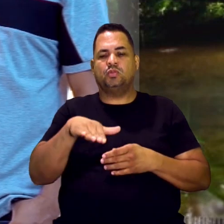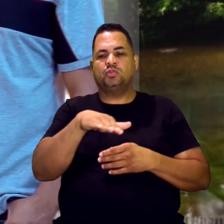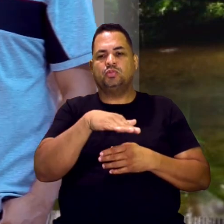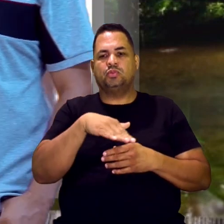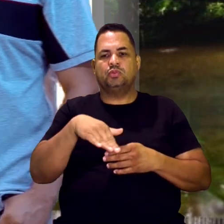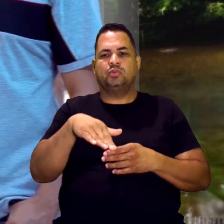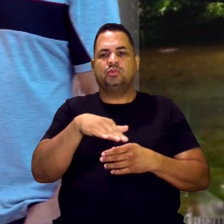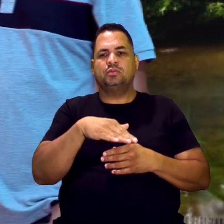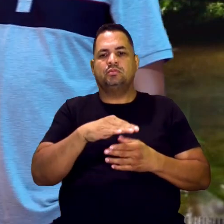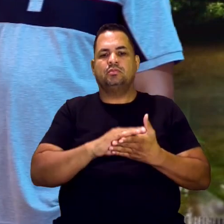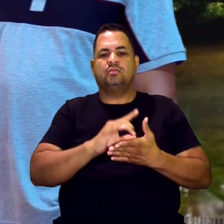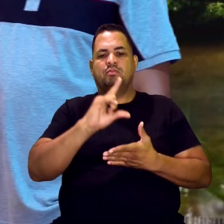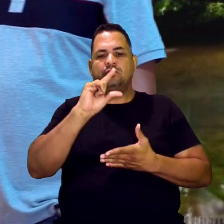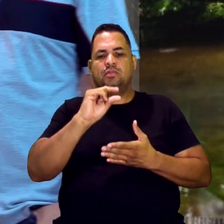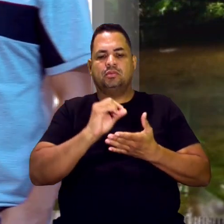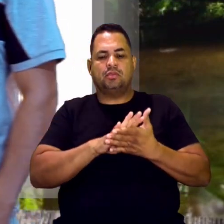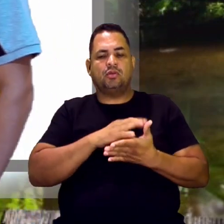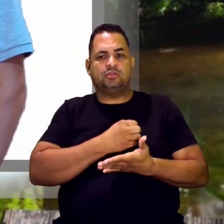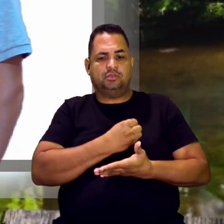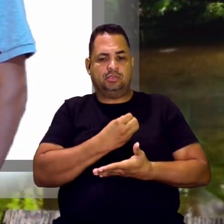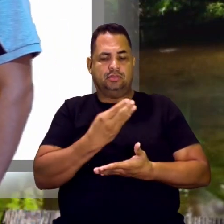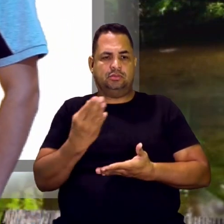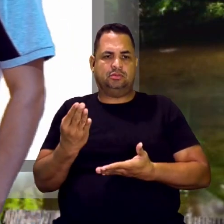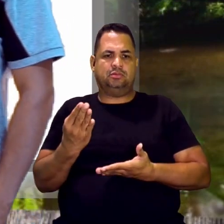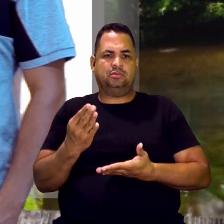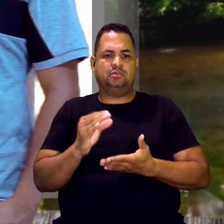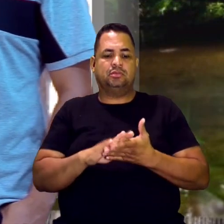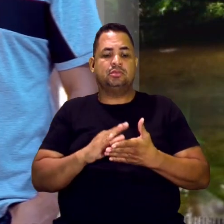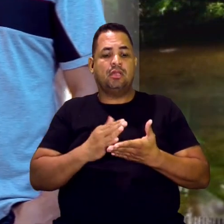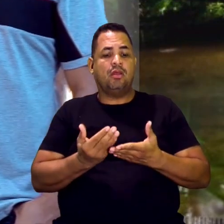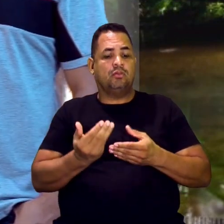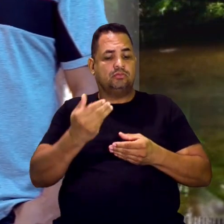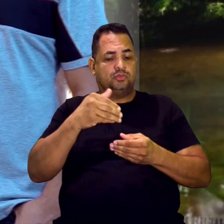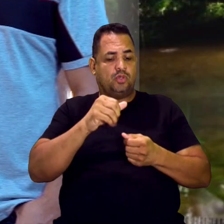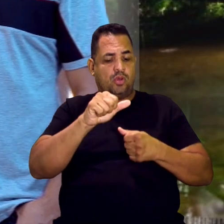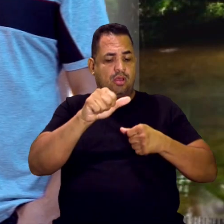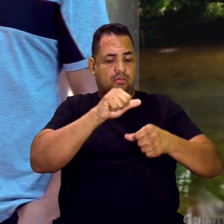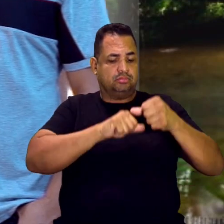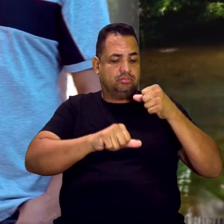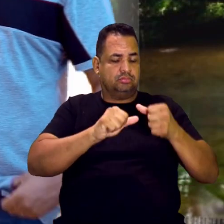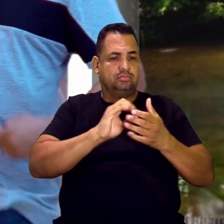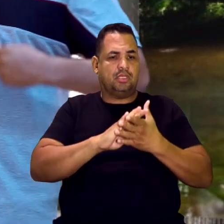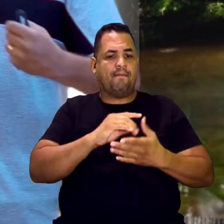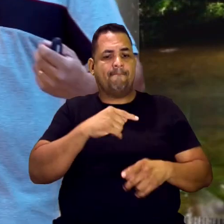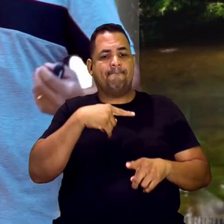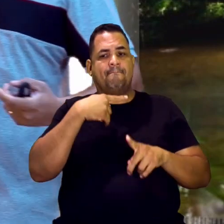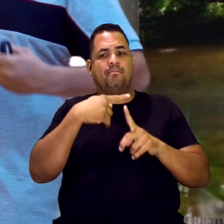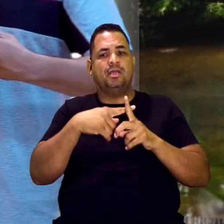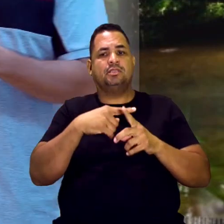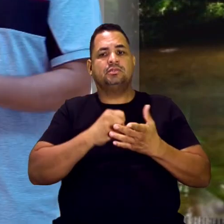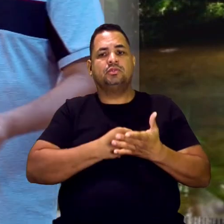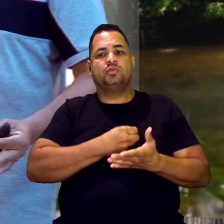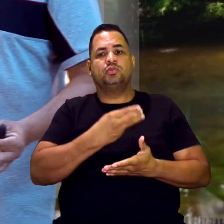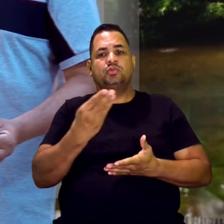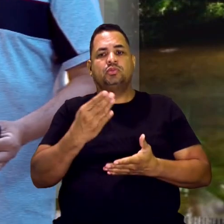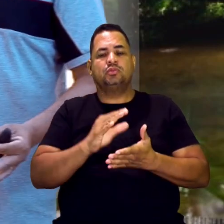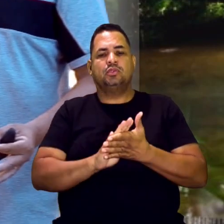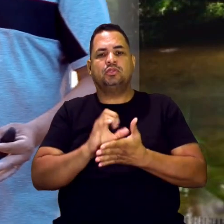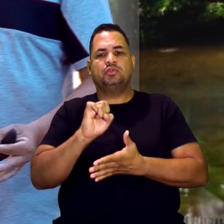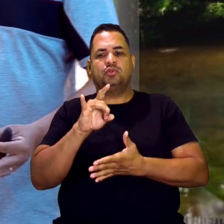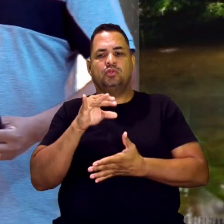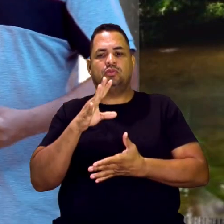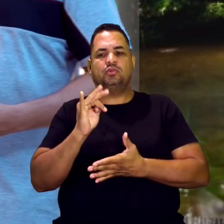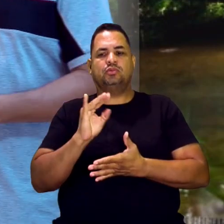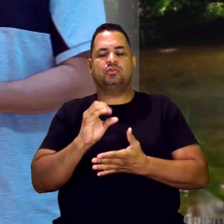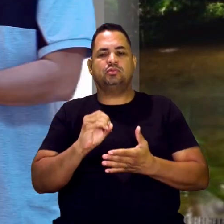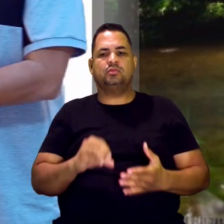de um ambiente menos concentrado aqui, ó, para um ambiente mais concentrado. É concentrado de quê? De soluto, tá